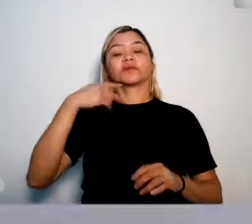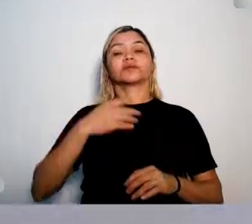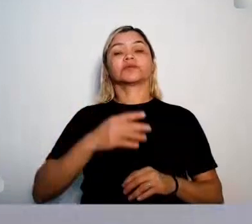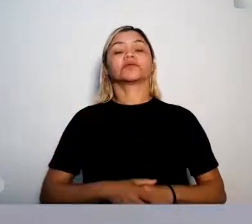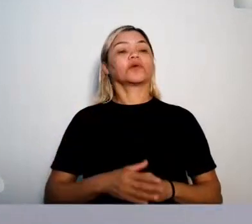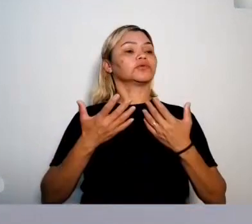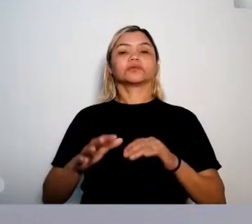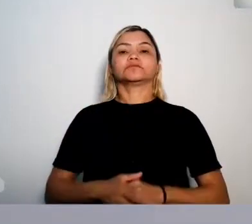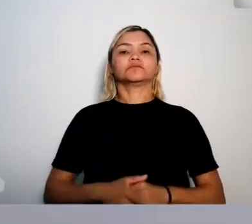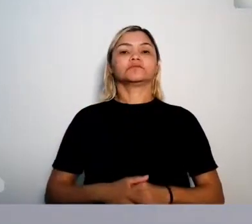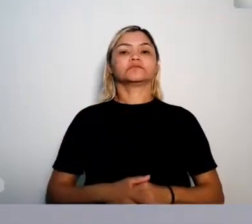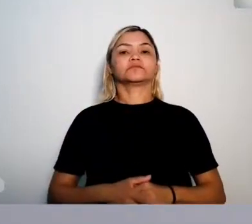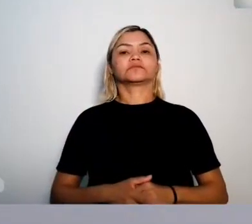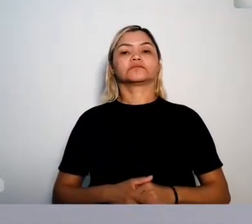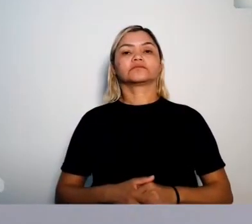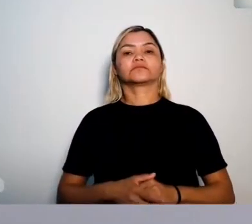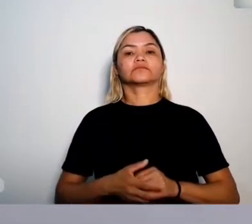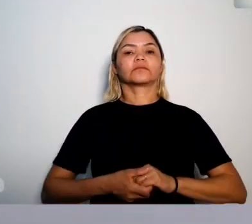pode votar outra bancada...